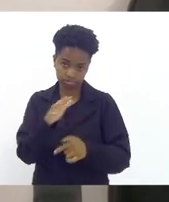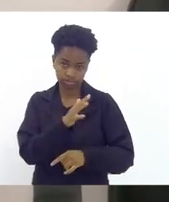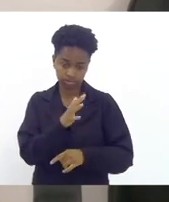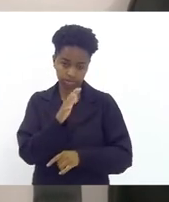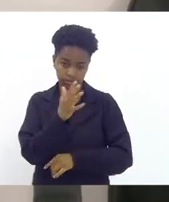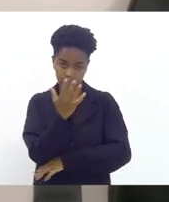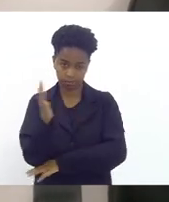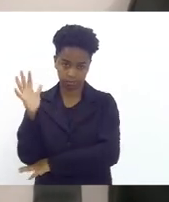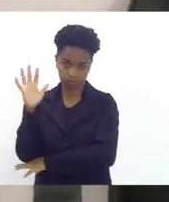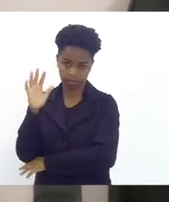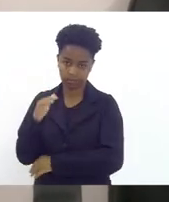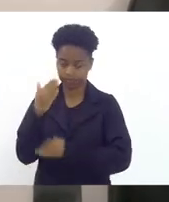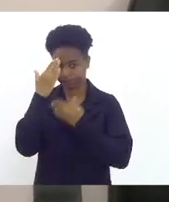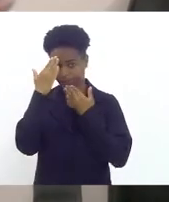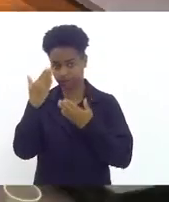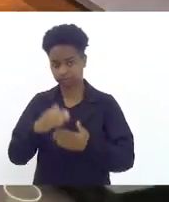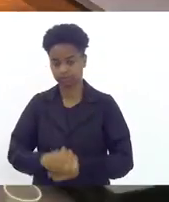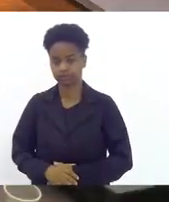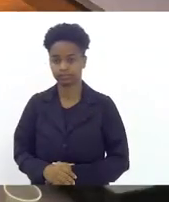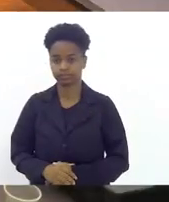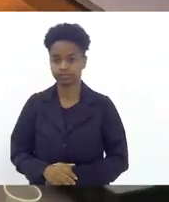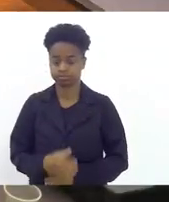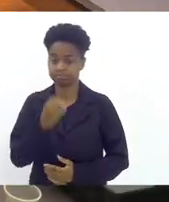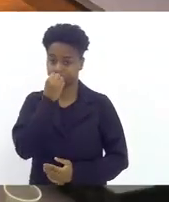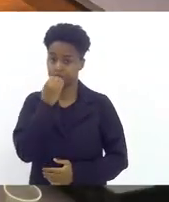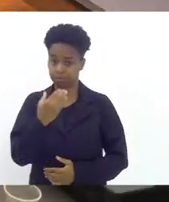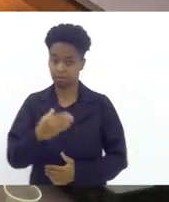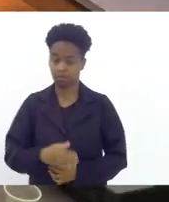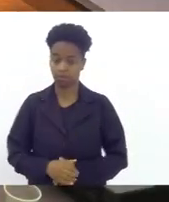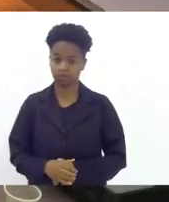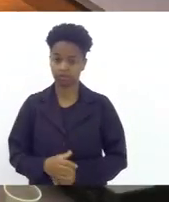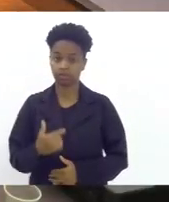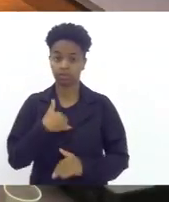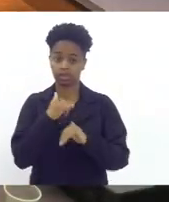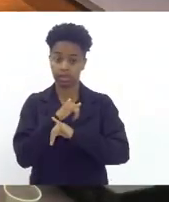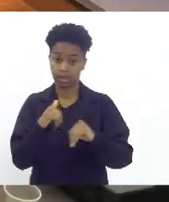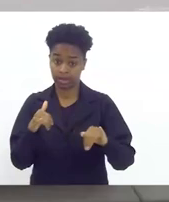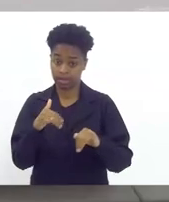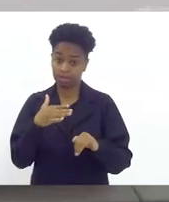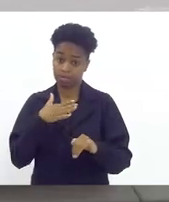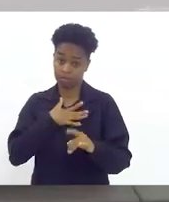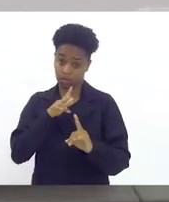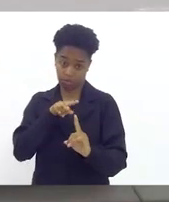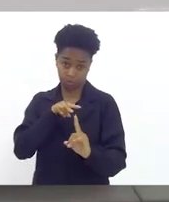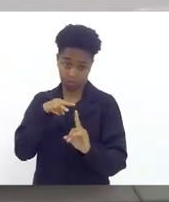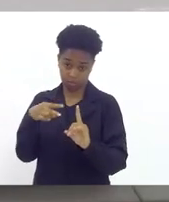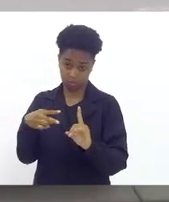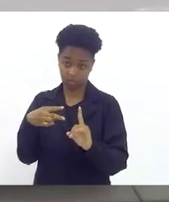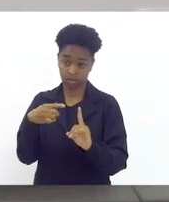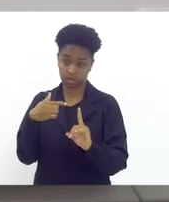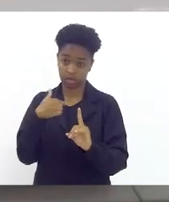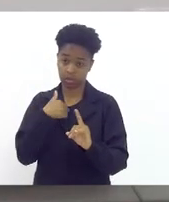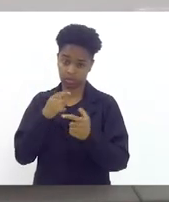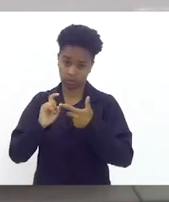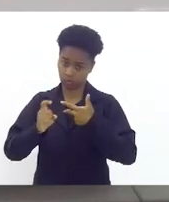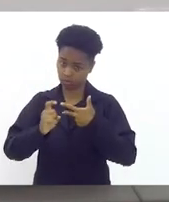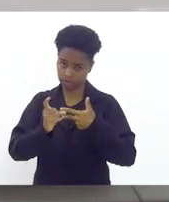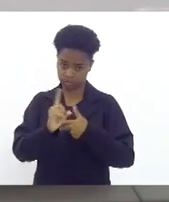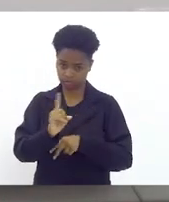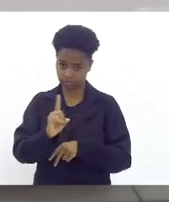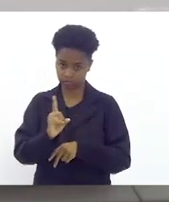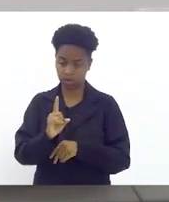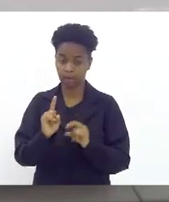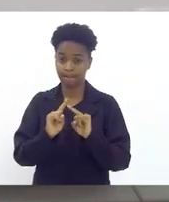Obrigado muito bom Pedro eu quero dizer que eu tô da minha parte eu não tô na executivo mas